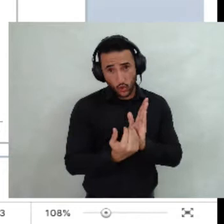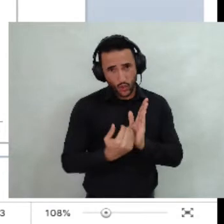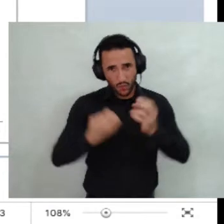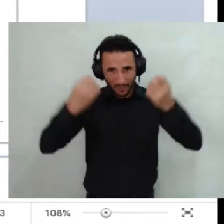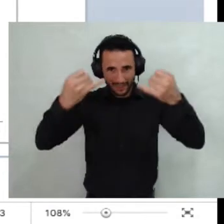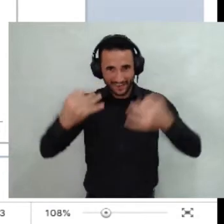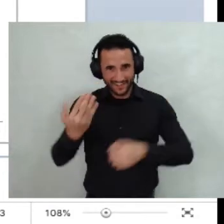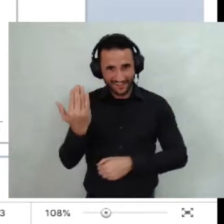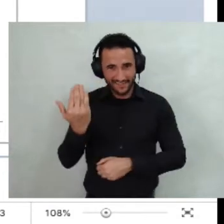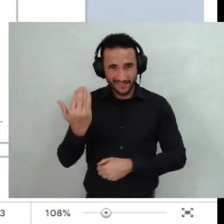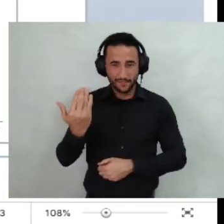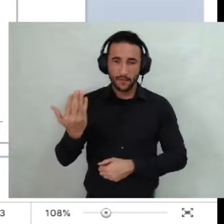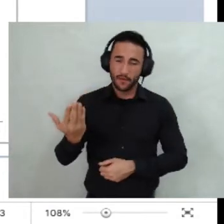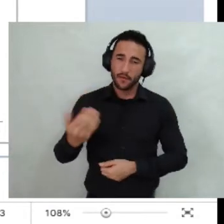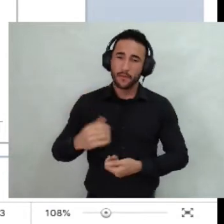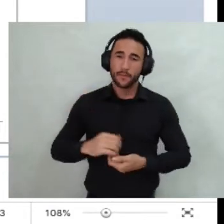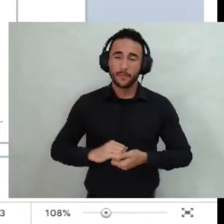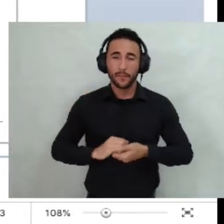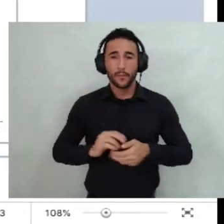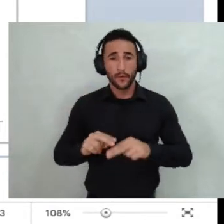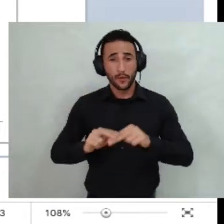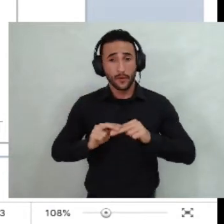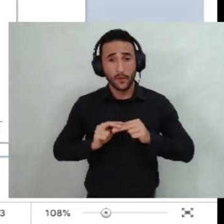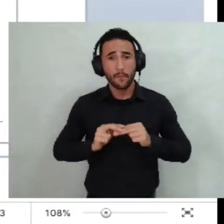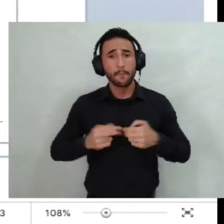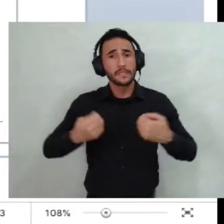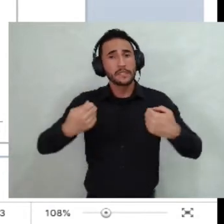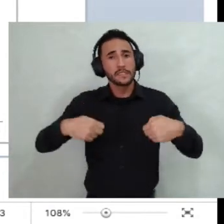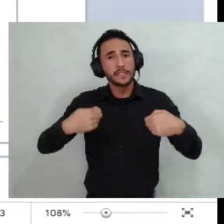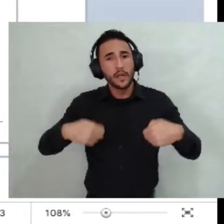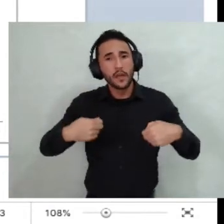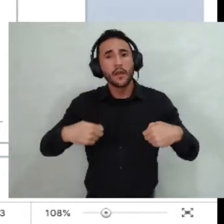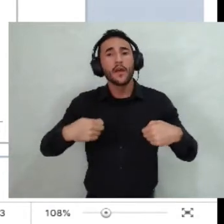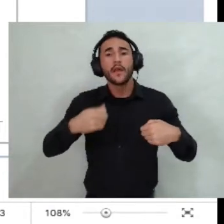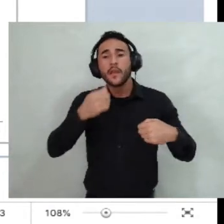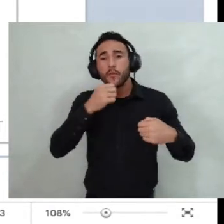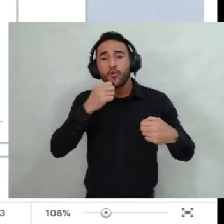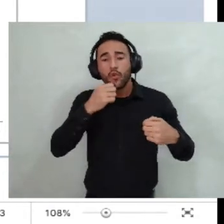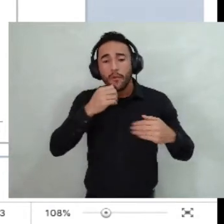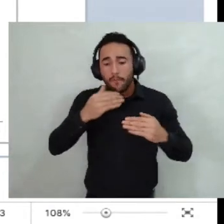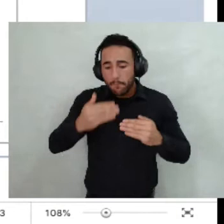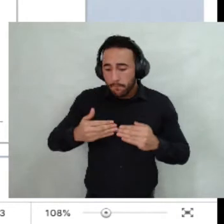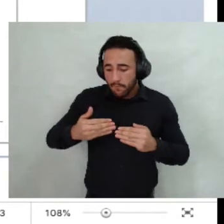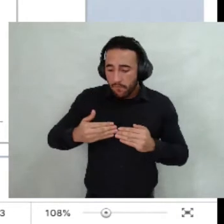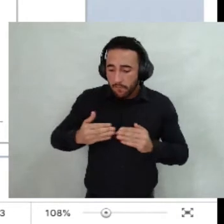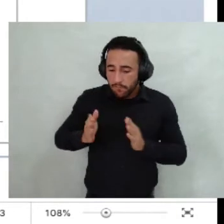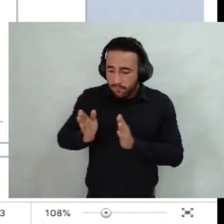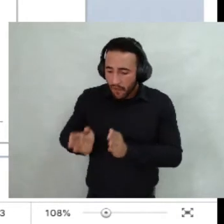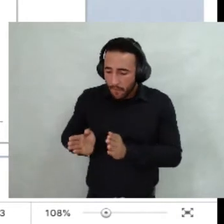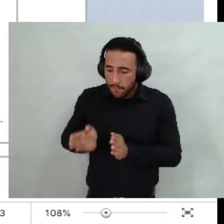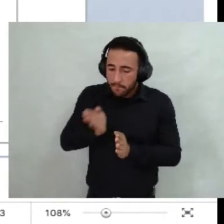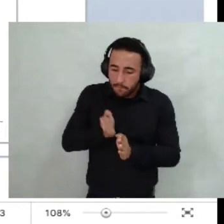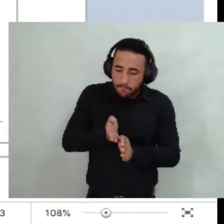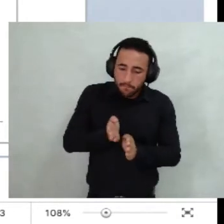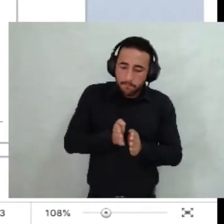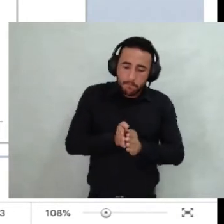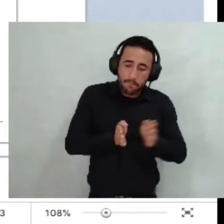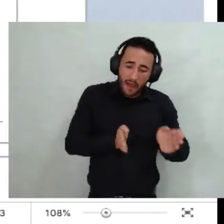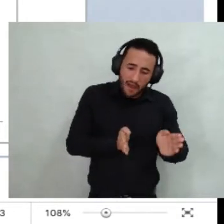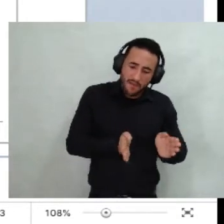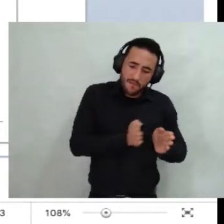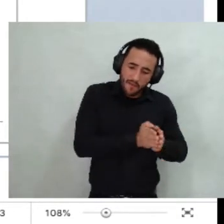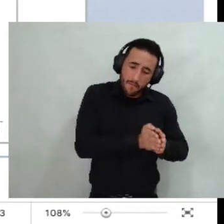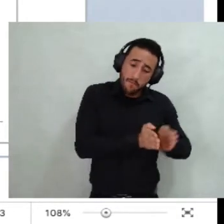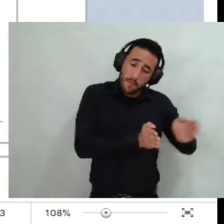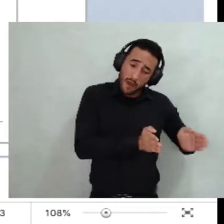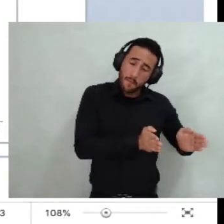Então, portanto, eu precisei de poucas fases de amplificação para detectar o vírus, e aqui já no 12º